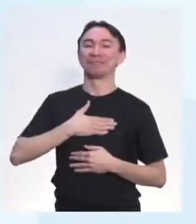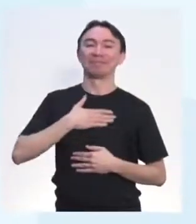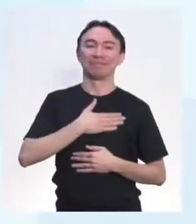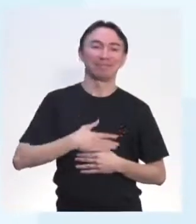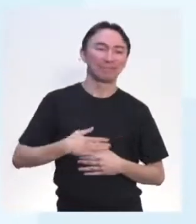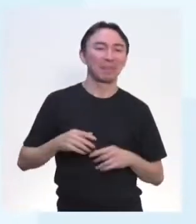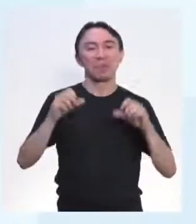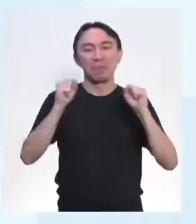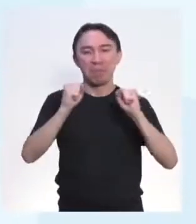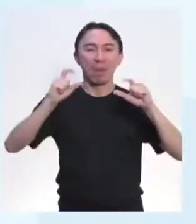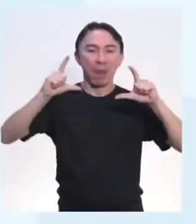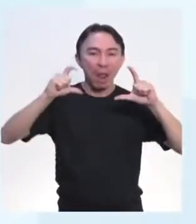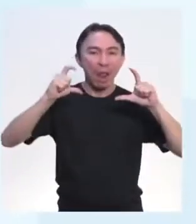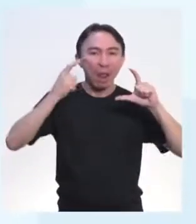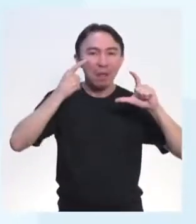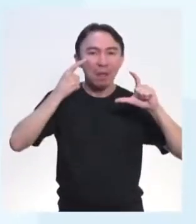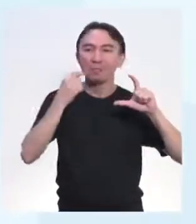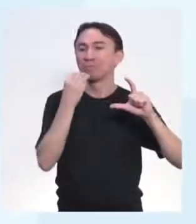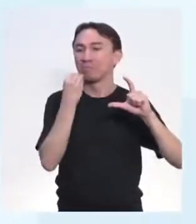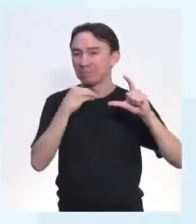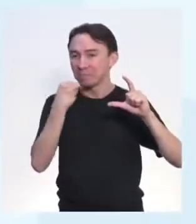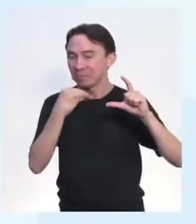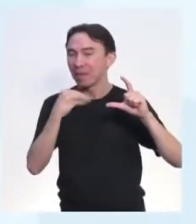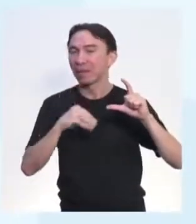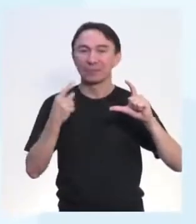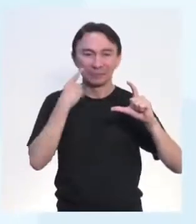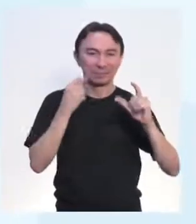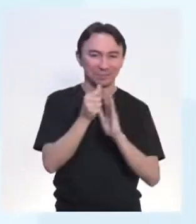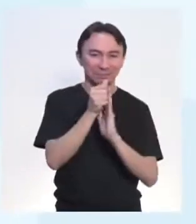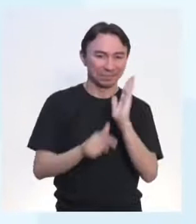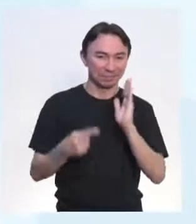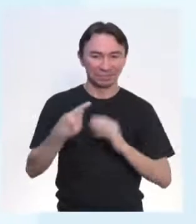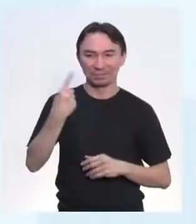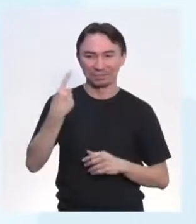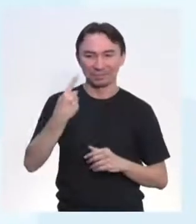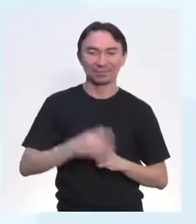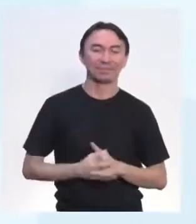tira um print aí da resolução da atividade 1.